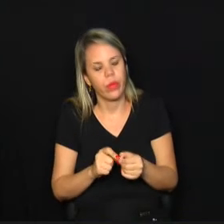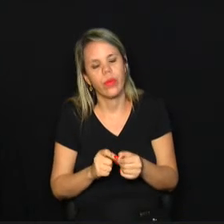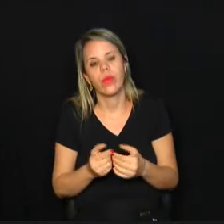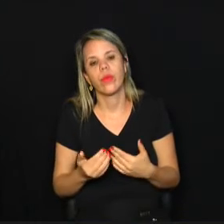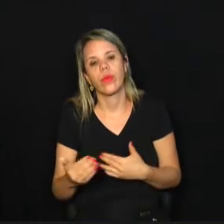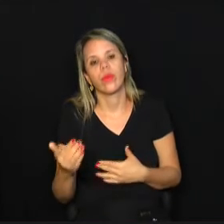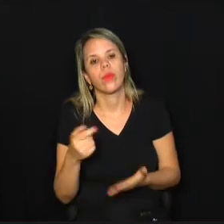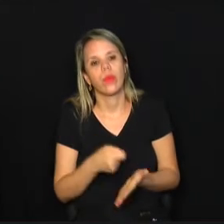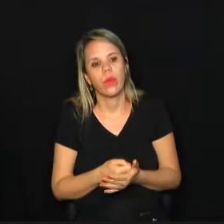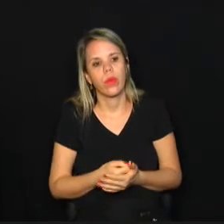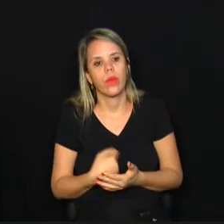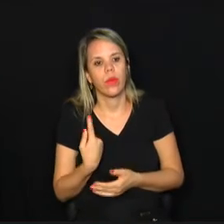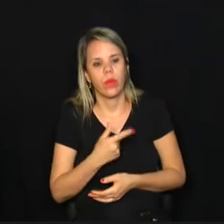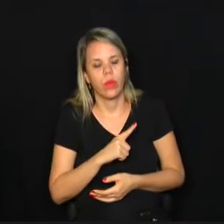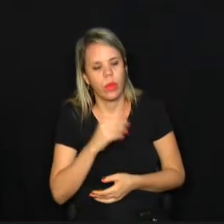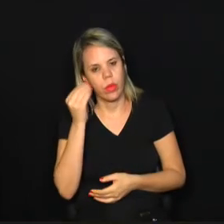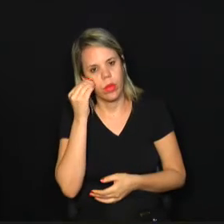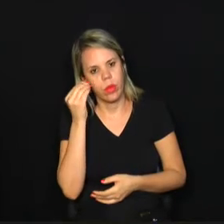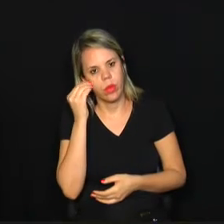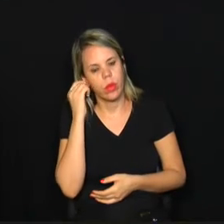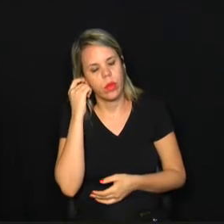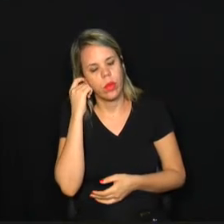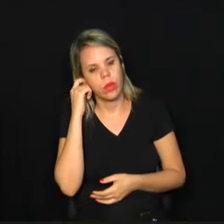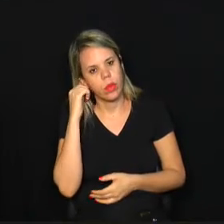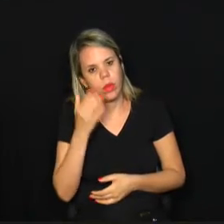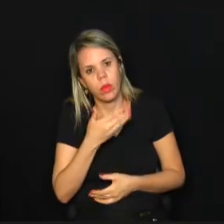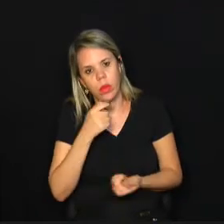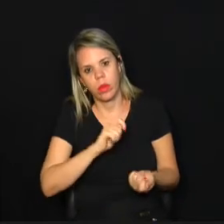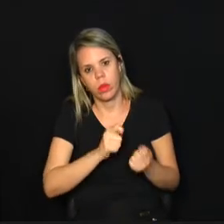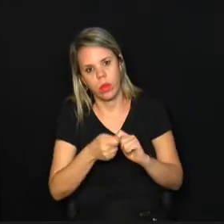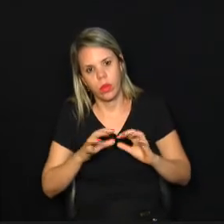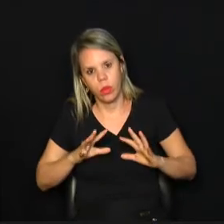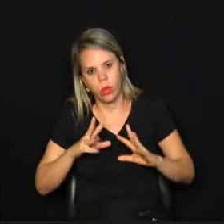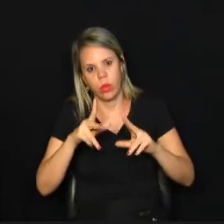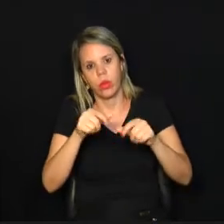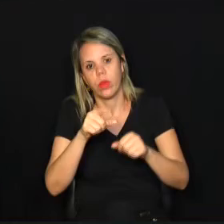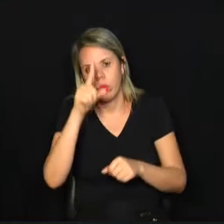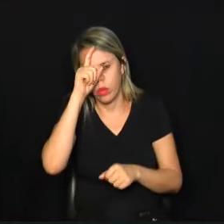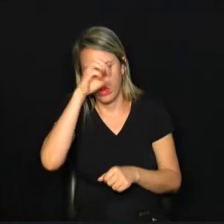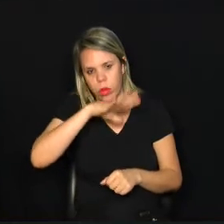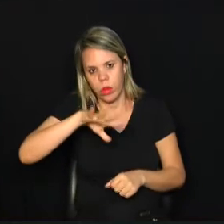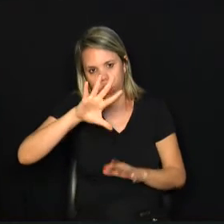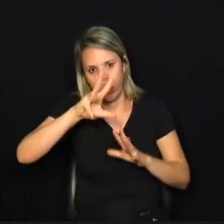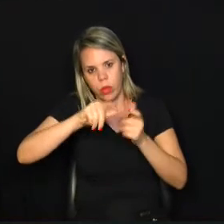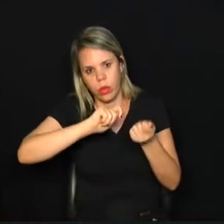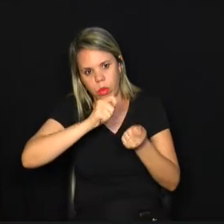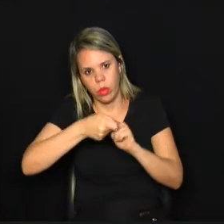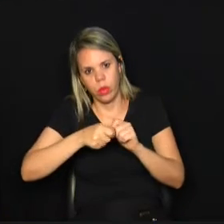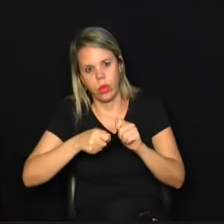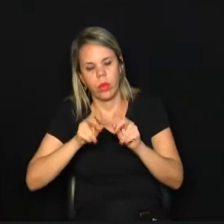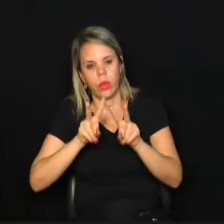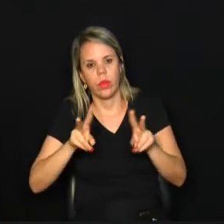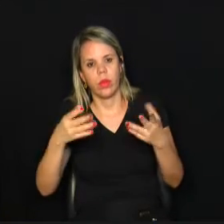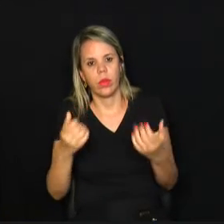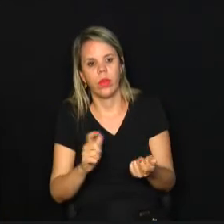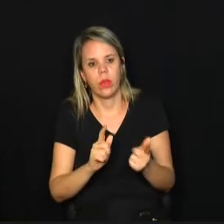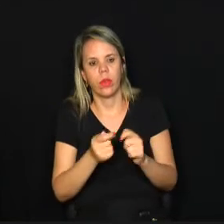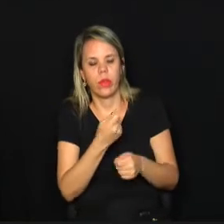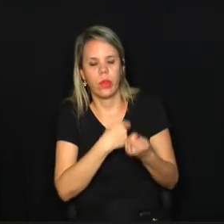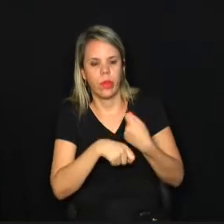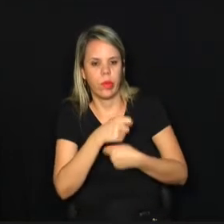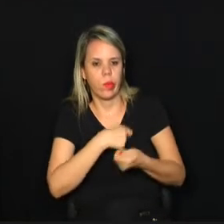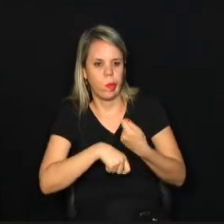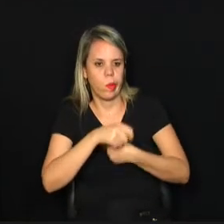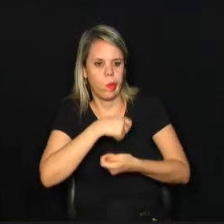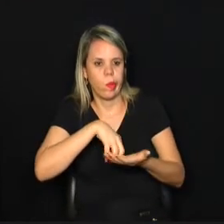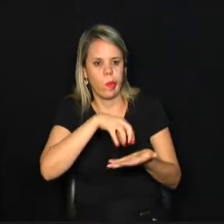dessa obrigação nós tentamos melhorar a adequação de toda a rede para tornar mais viável a gerência dessa